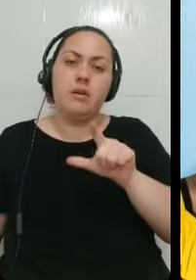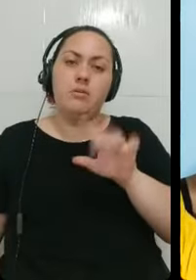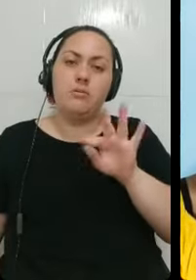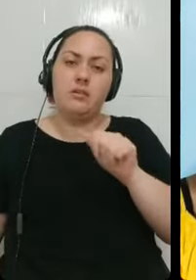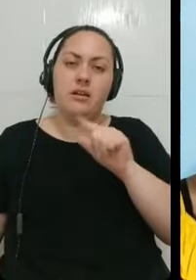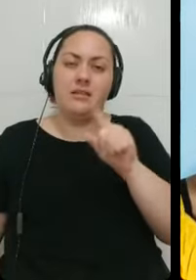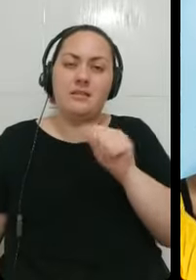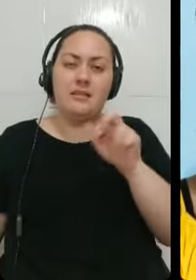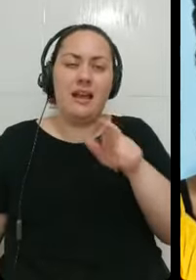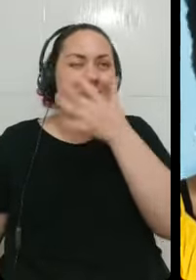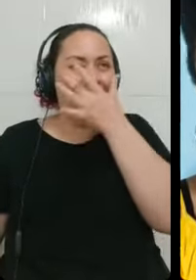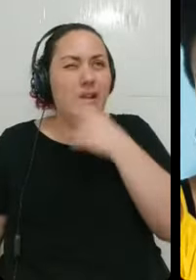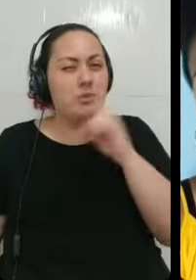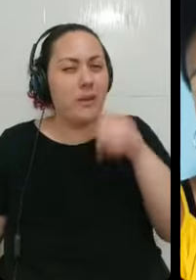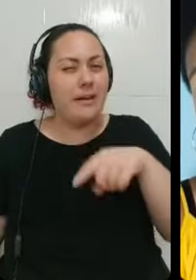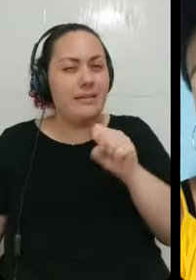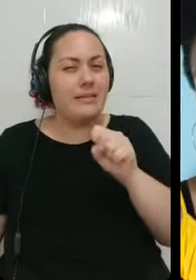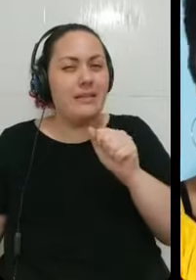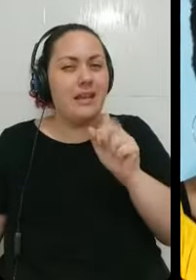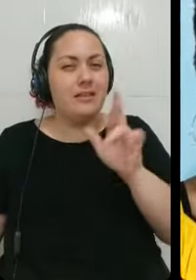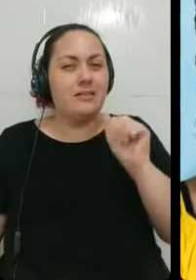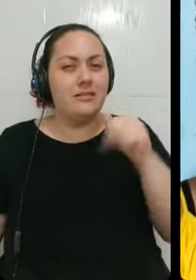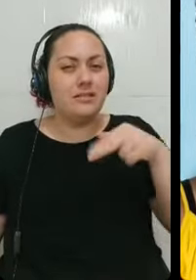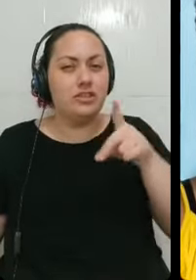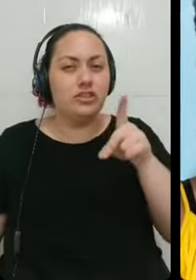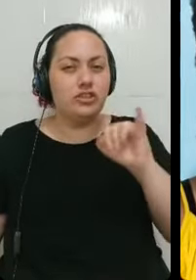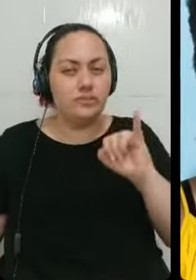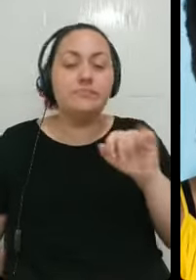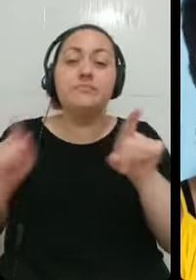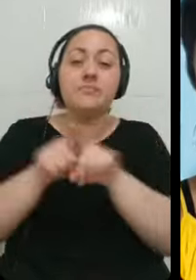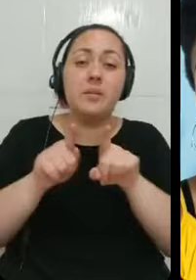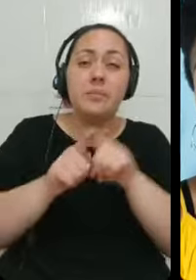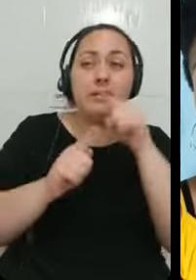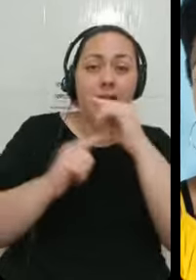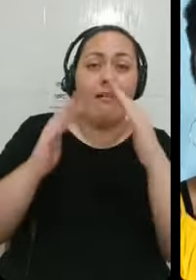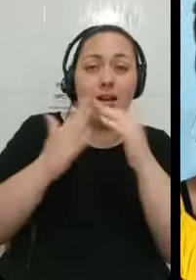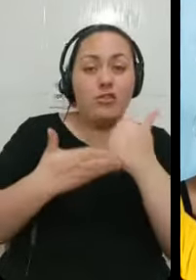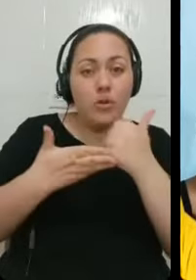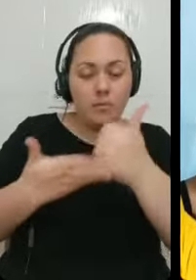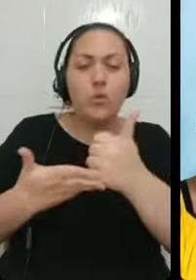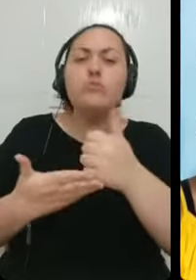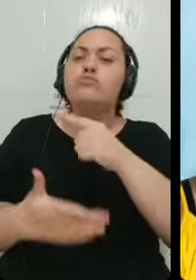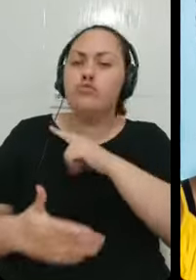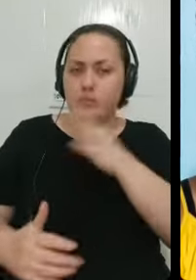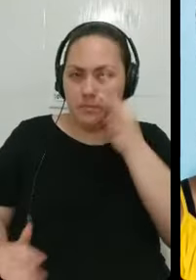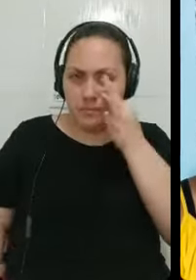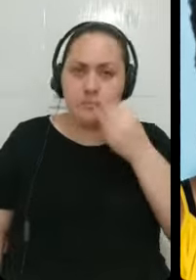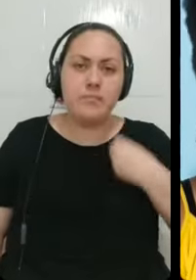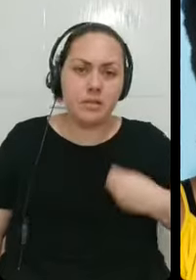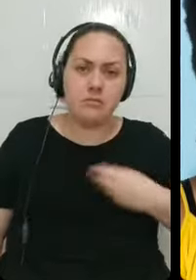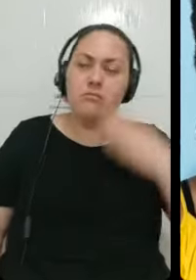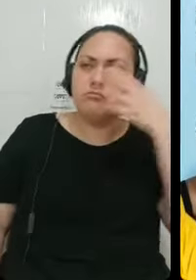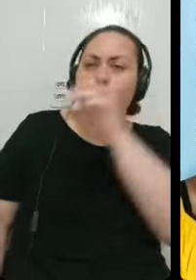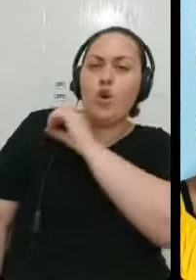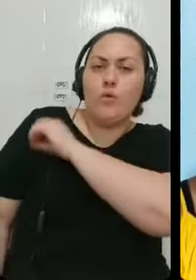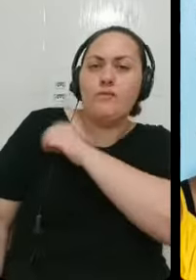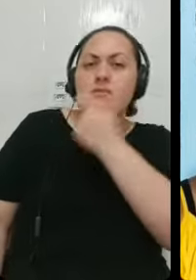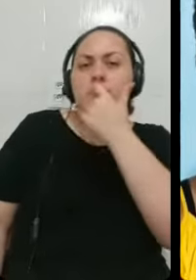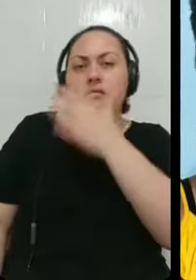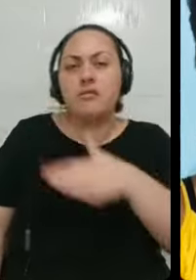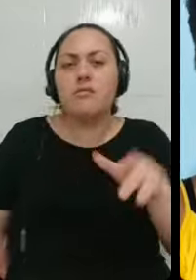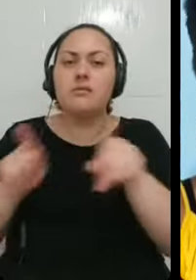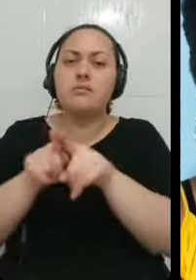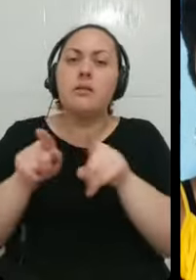casa de apoio costumavam ser presenciais também, então também tinha bastante oficina com as crianças, tinha oficina de plantas medicinais, bingo